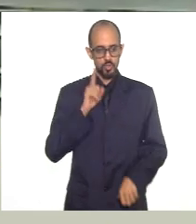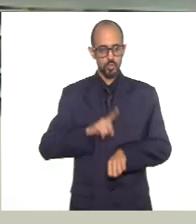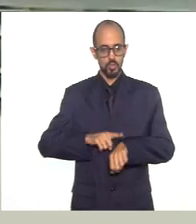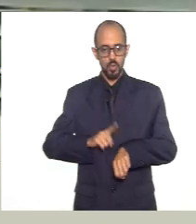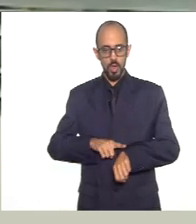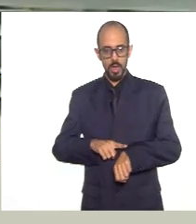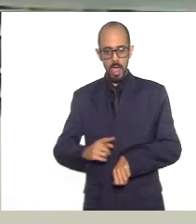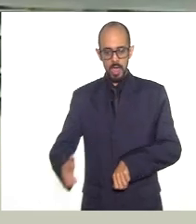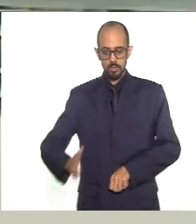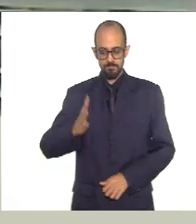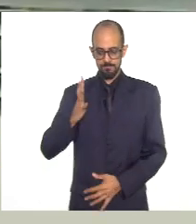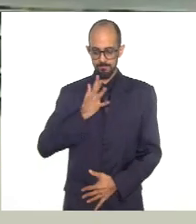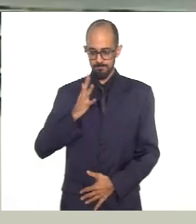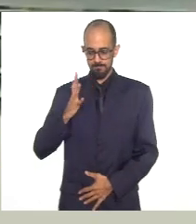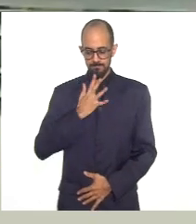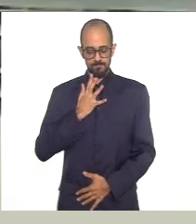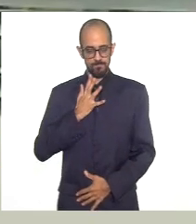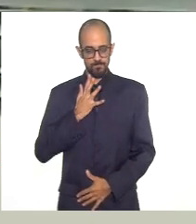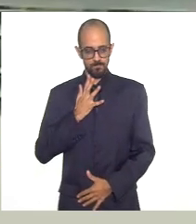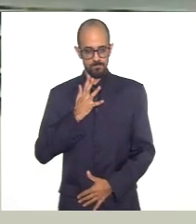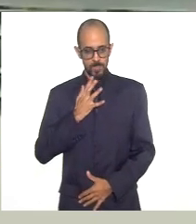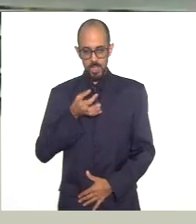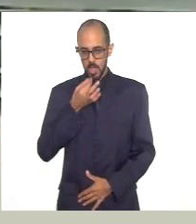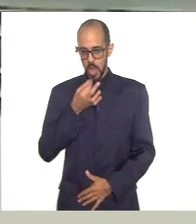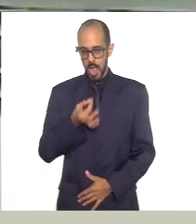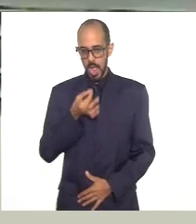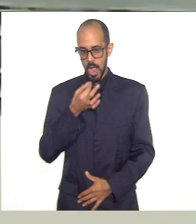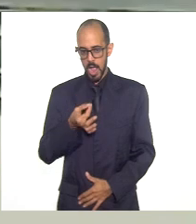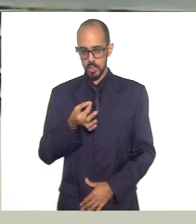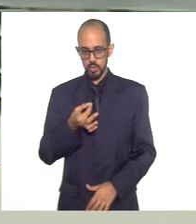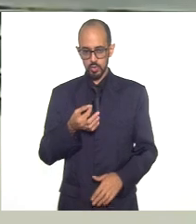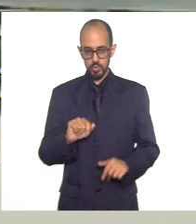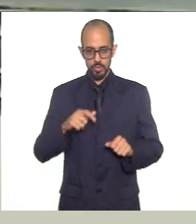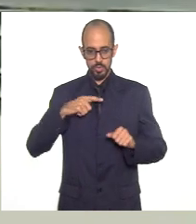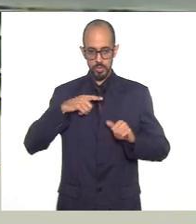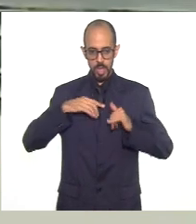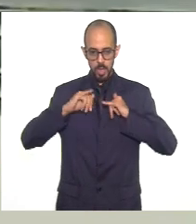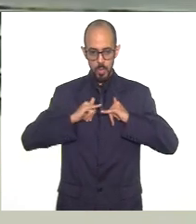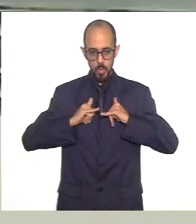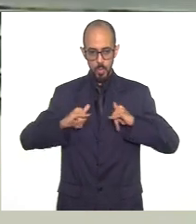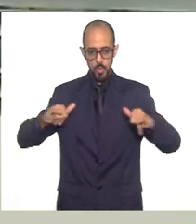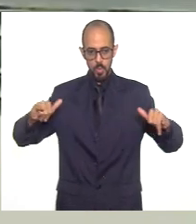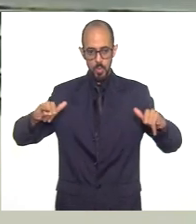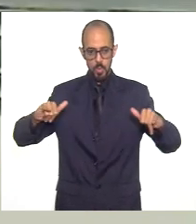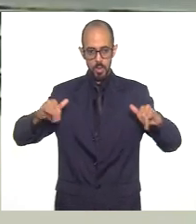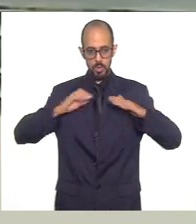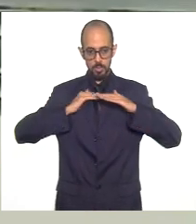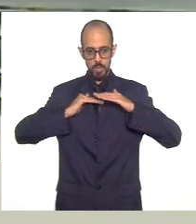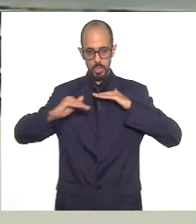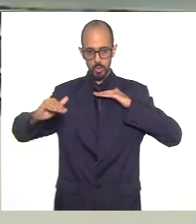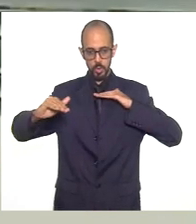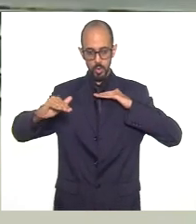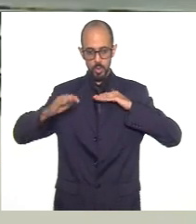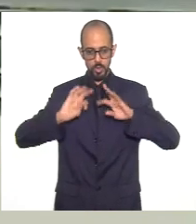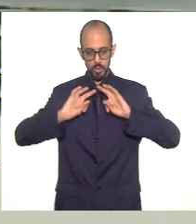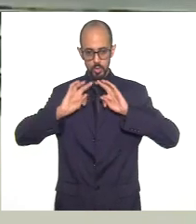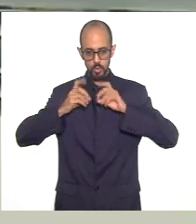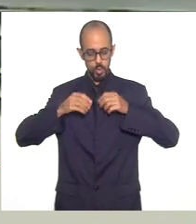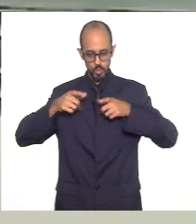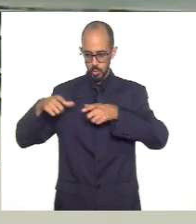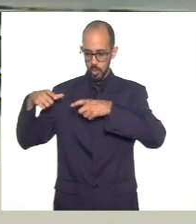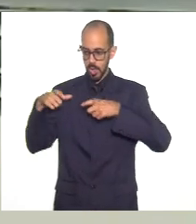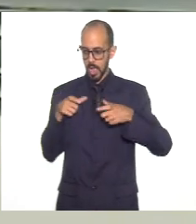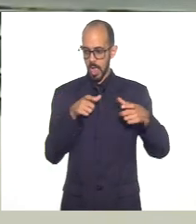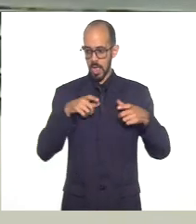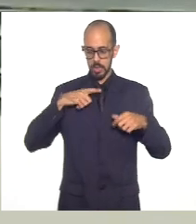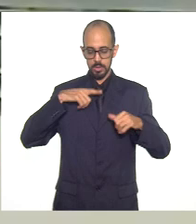nobre, tem publicidade no rádio, tem publicidade no metrô. Onde você vai,